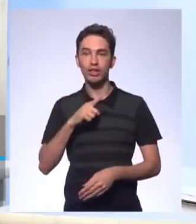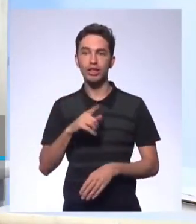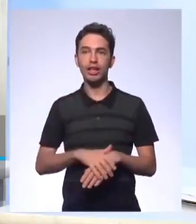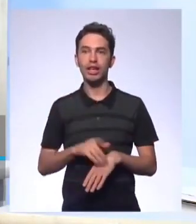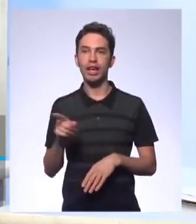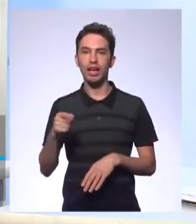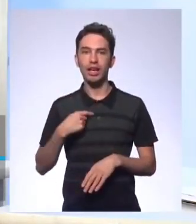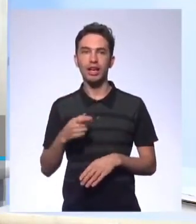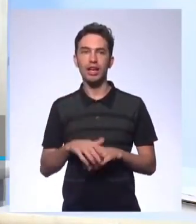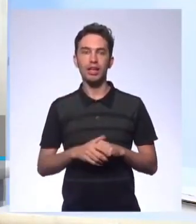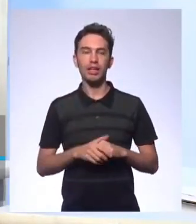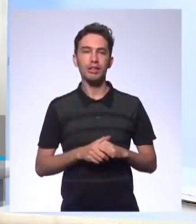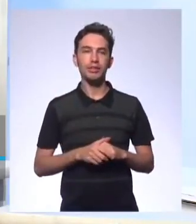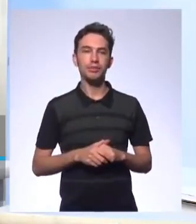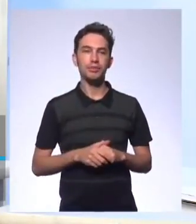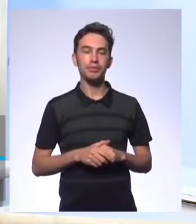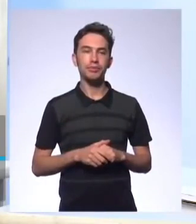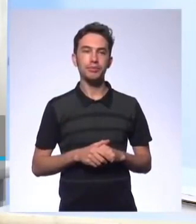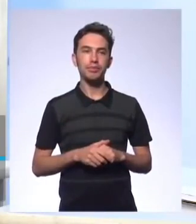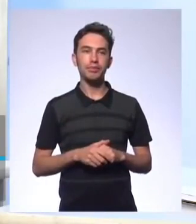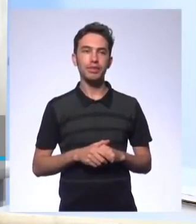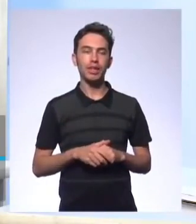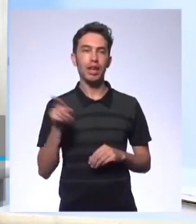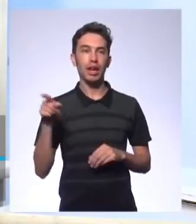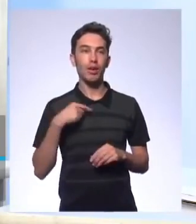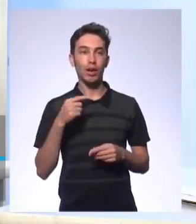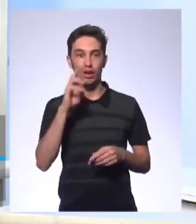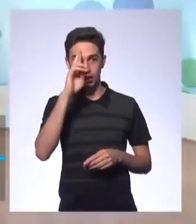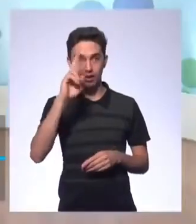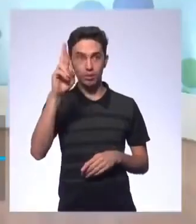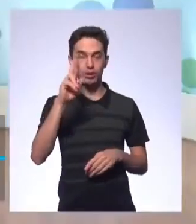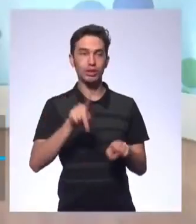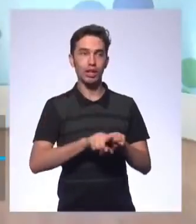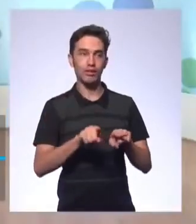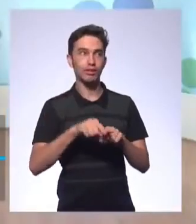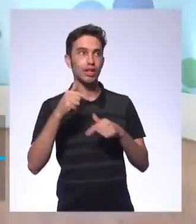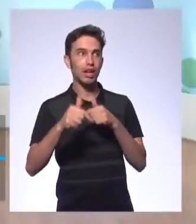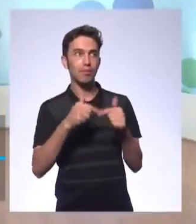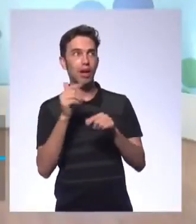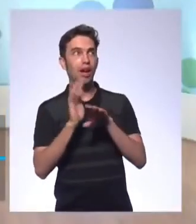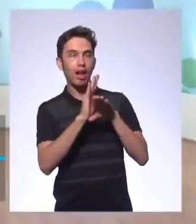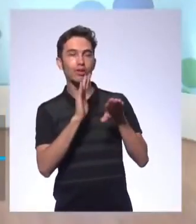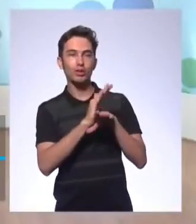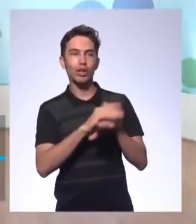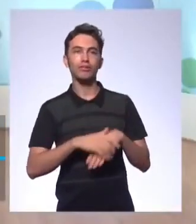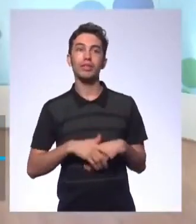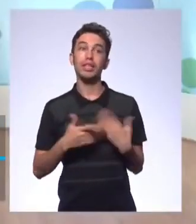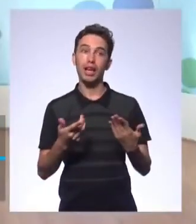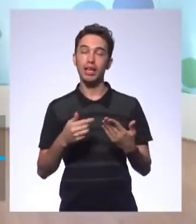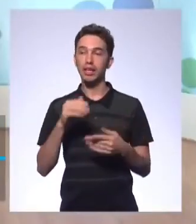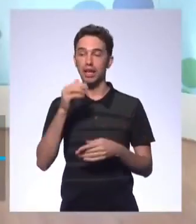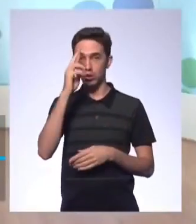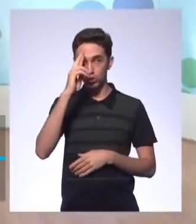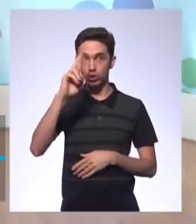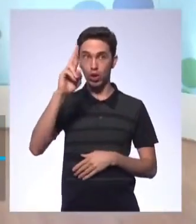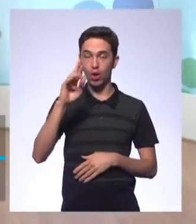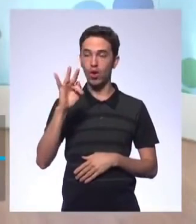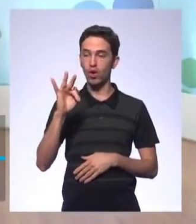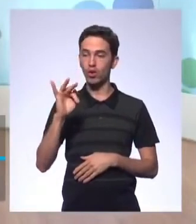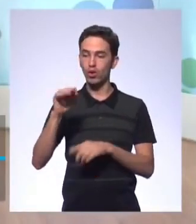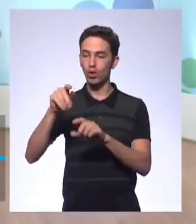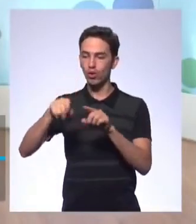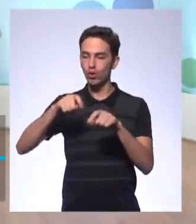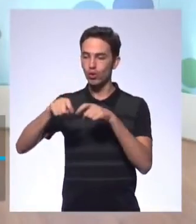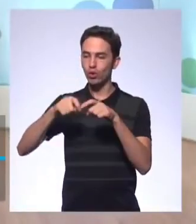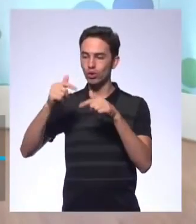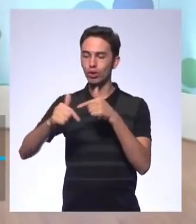senhor feudal, e o seu senhor feudal vai ter algumas pessoas que estão abaixo dele. Quem serão essas pessoas que estão abaixo, hein? Você tem alguma ideia, assim?